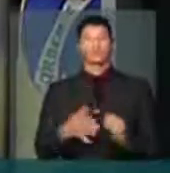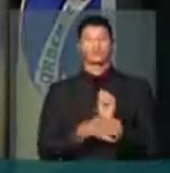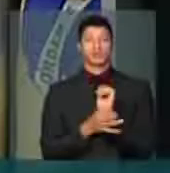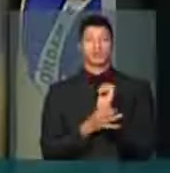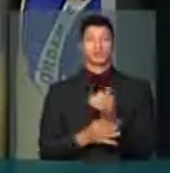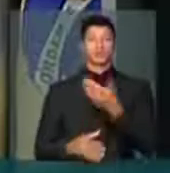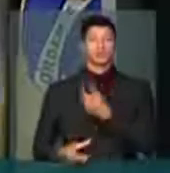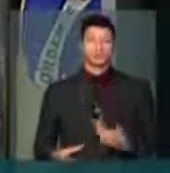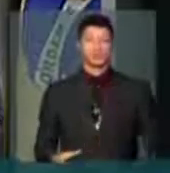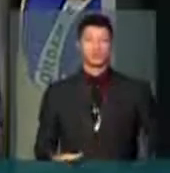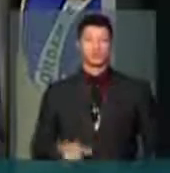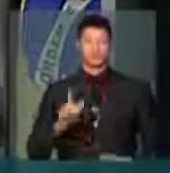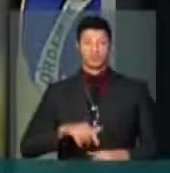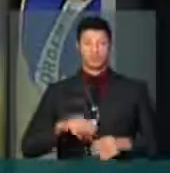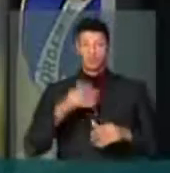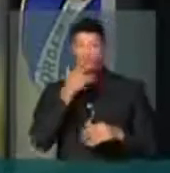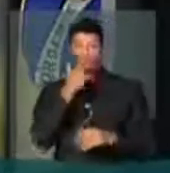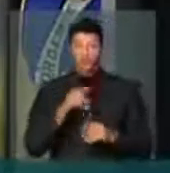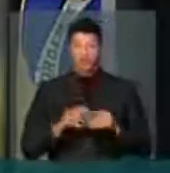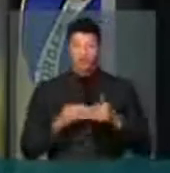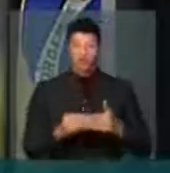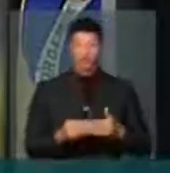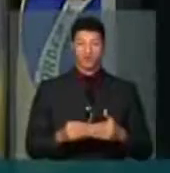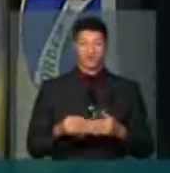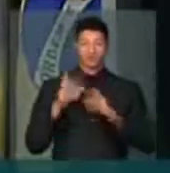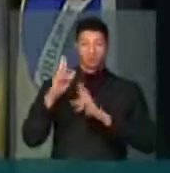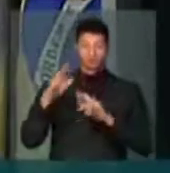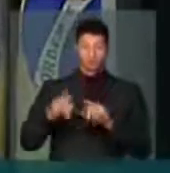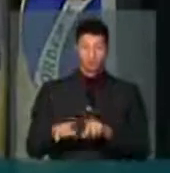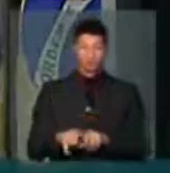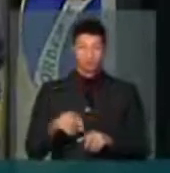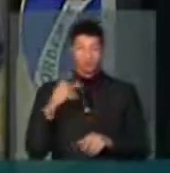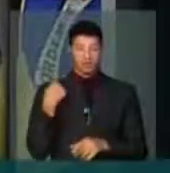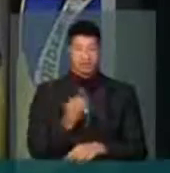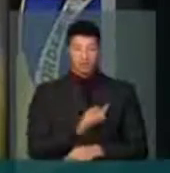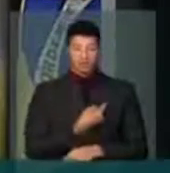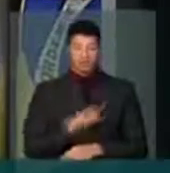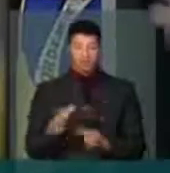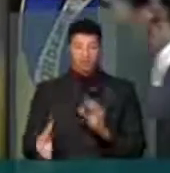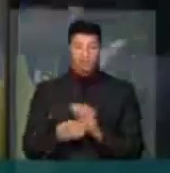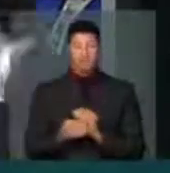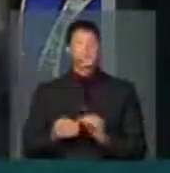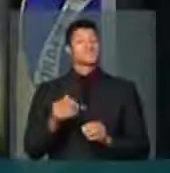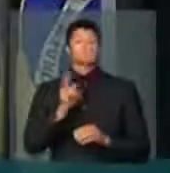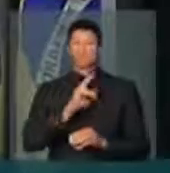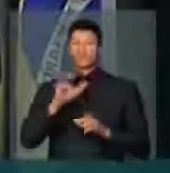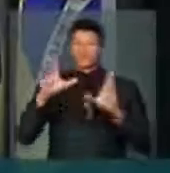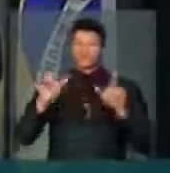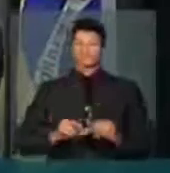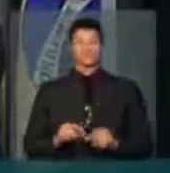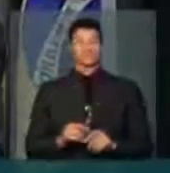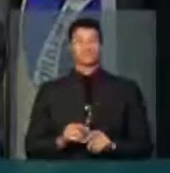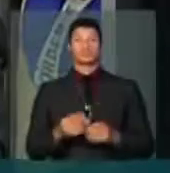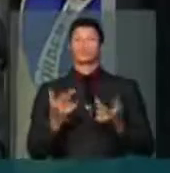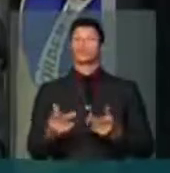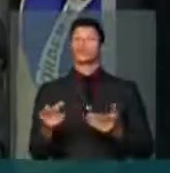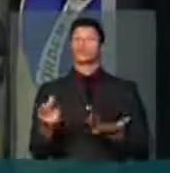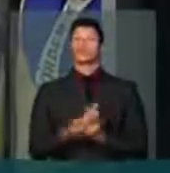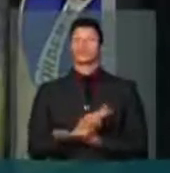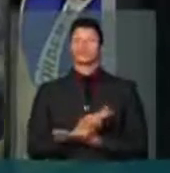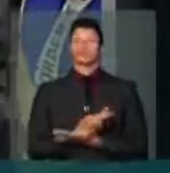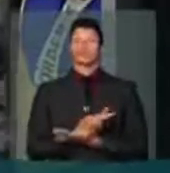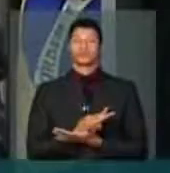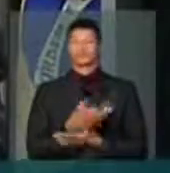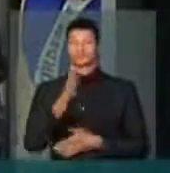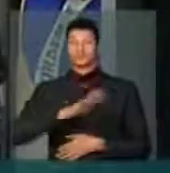segurança pública, que é uma calamidade, levamos as reivindicações para que as nossas emendas de bancada não fossem reduzidas como estavam sendo,